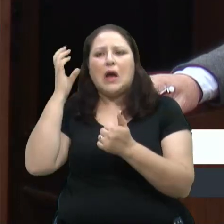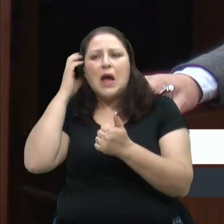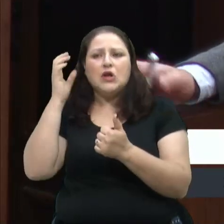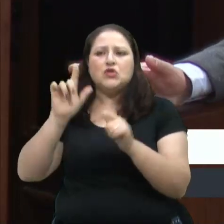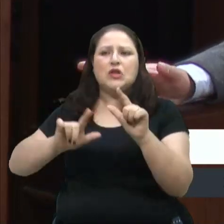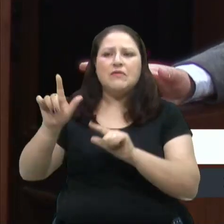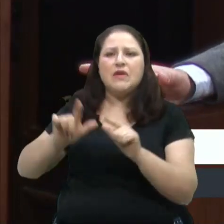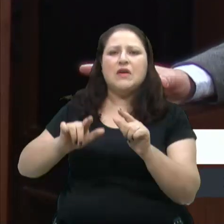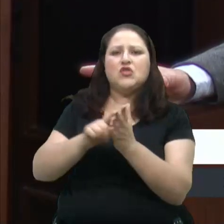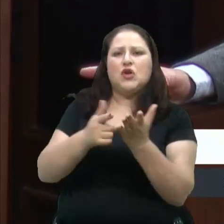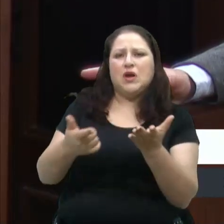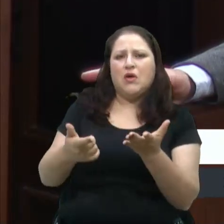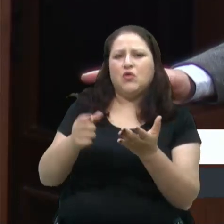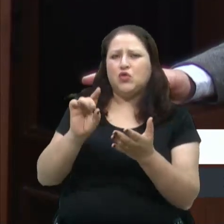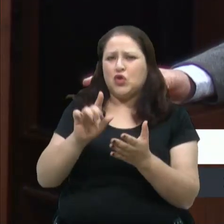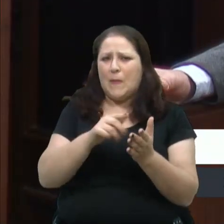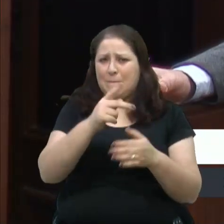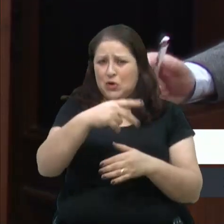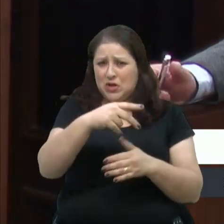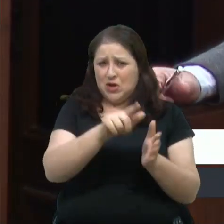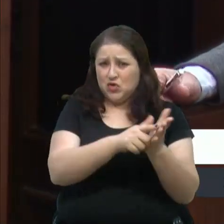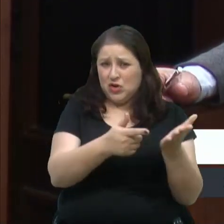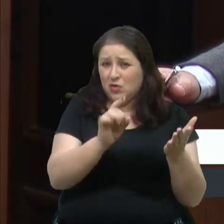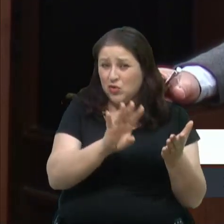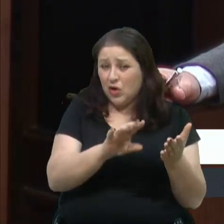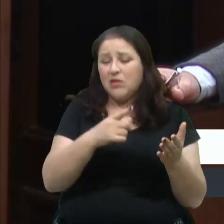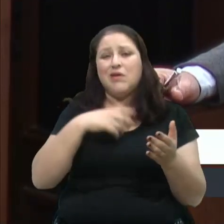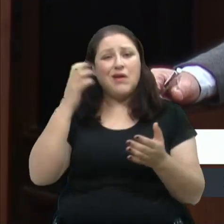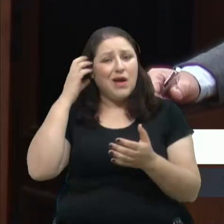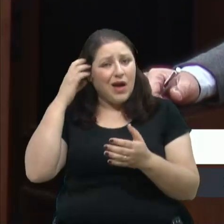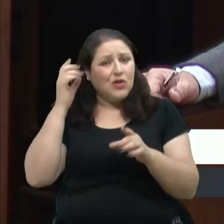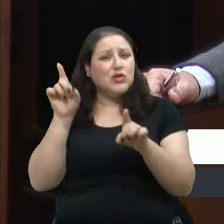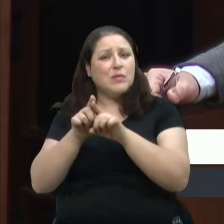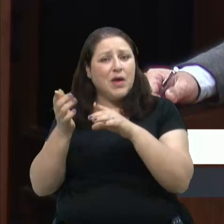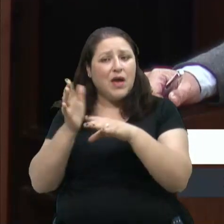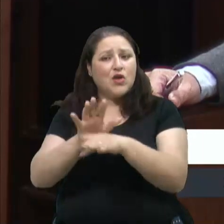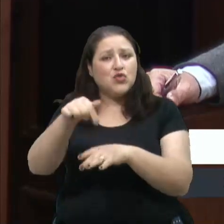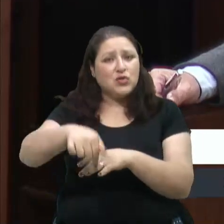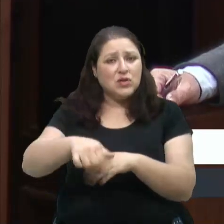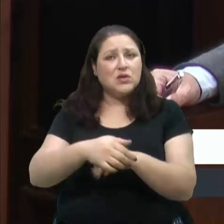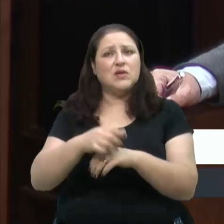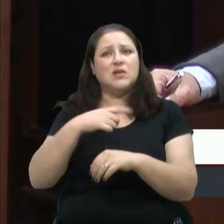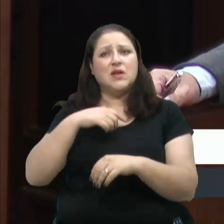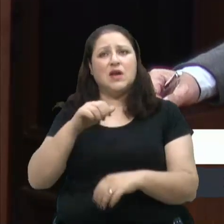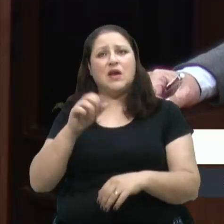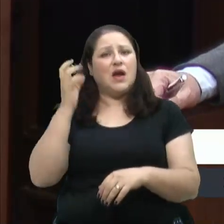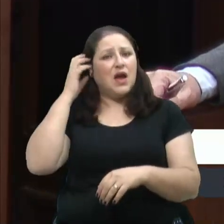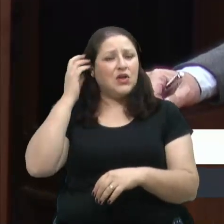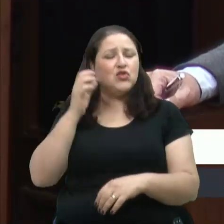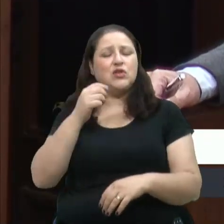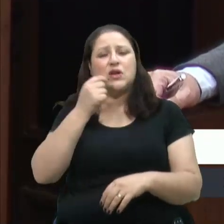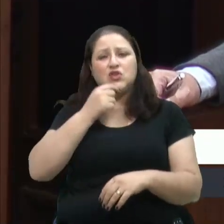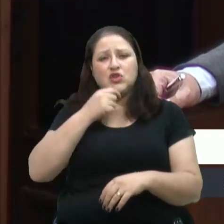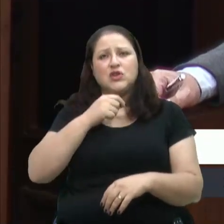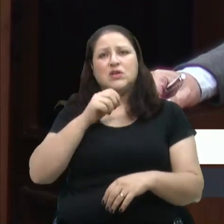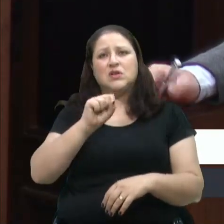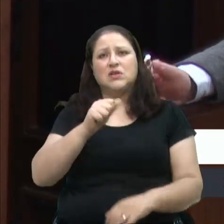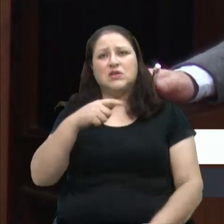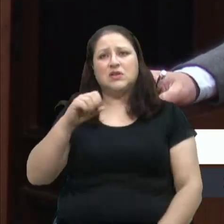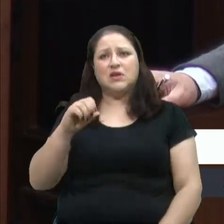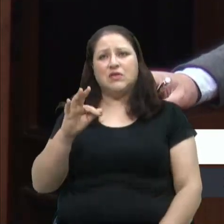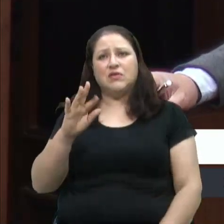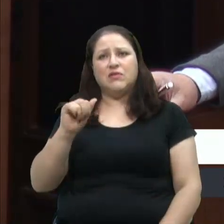nós não temos só jornal pioneiro em Caxias do Sul nós temos emissoras de rádio que ajudam Caxias do Sul Rádio Caxias a arte São Francisco nós temos a rádio